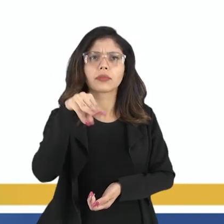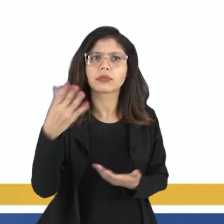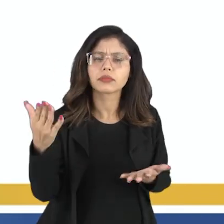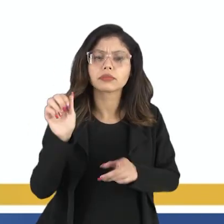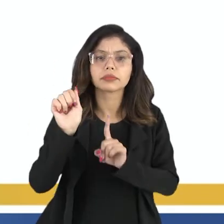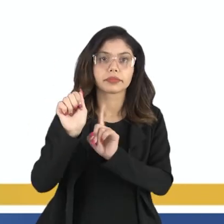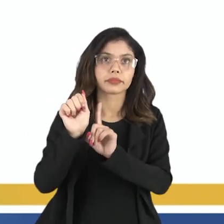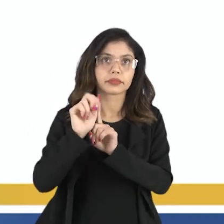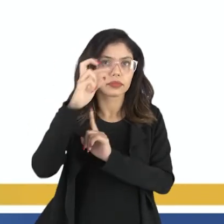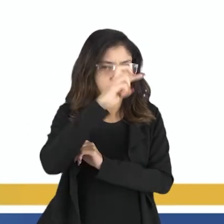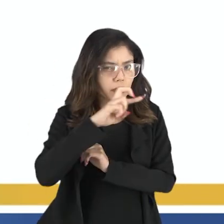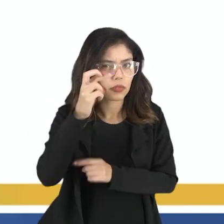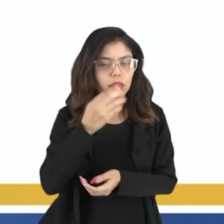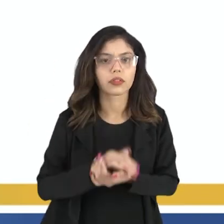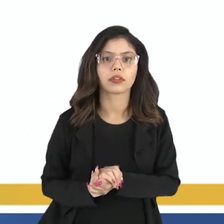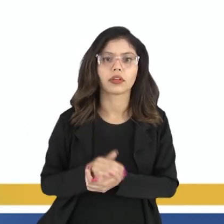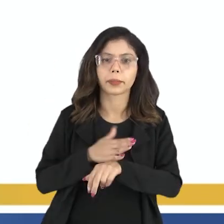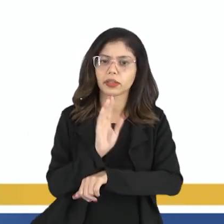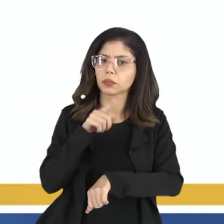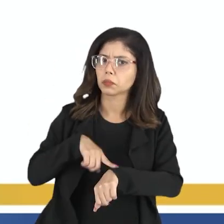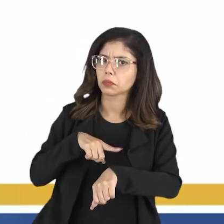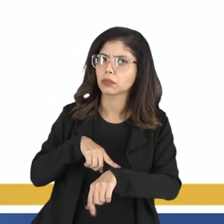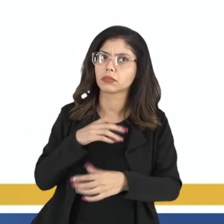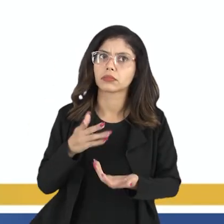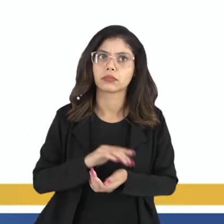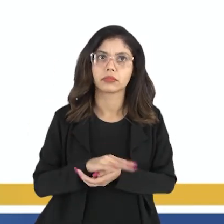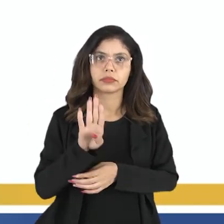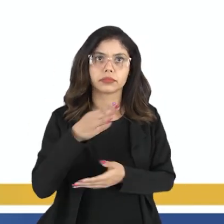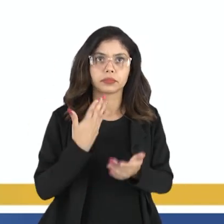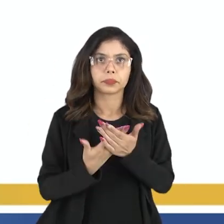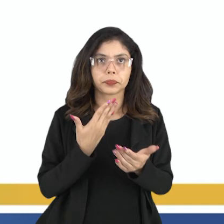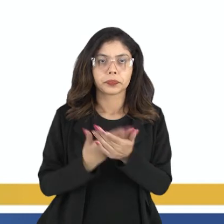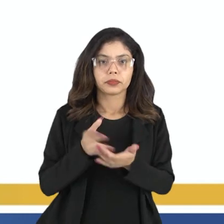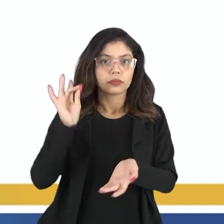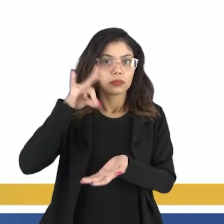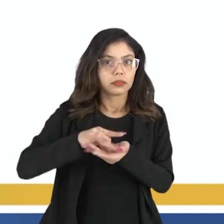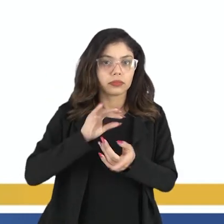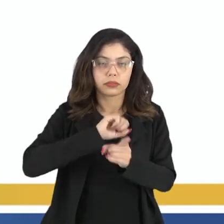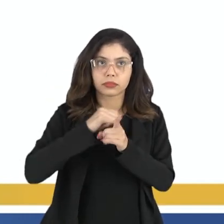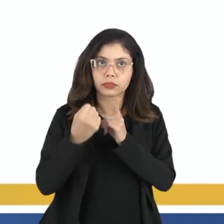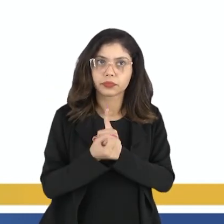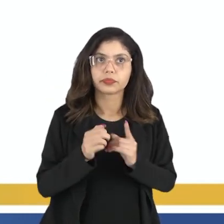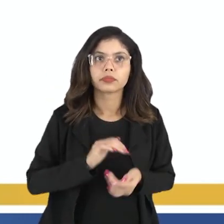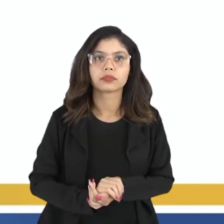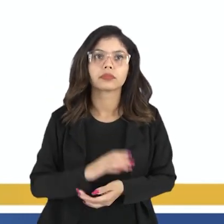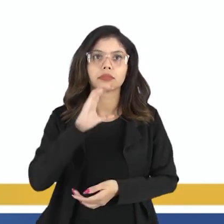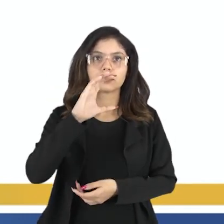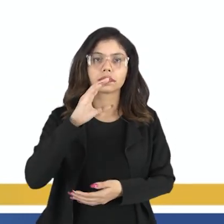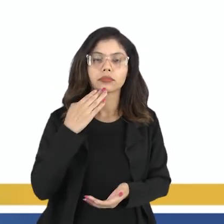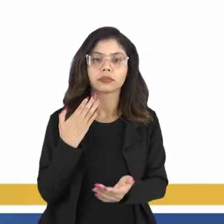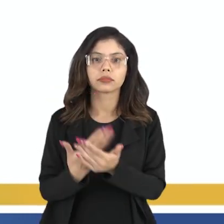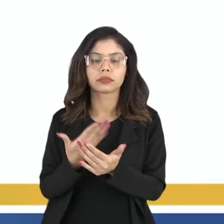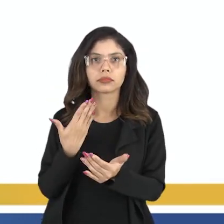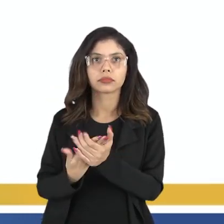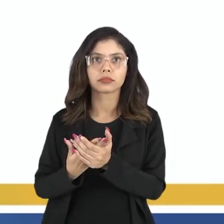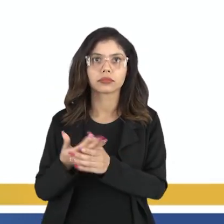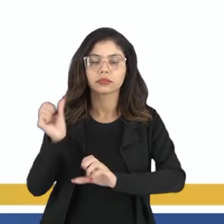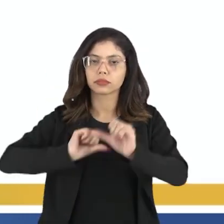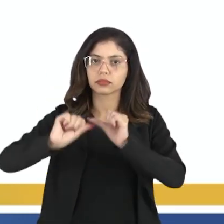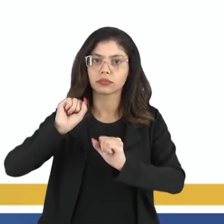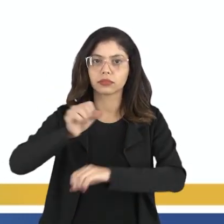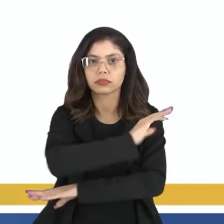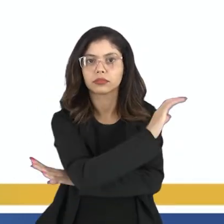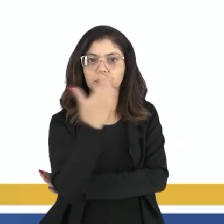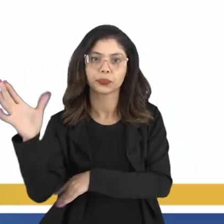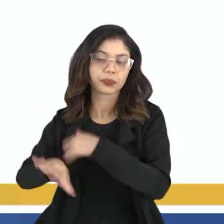A, análise da passagem do tempo. B, estudo dos fatos sociais. C,